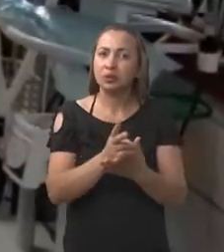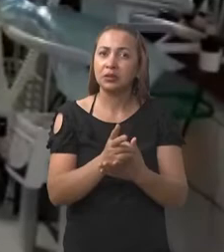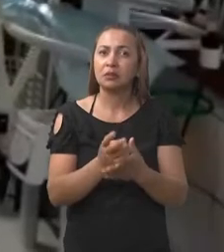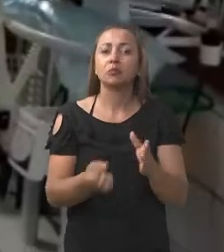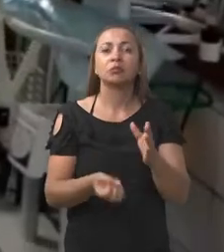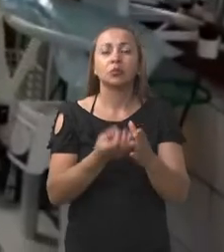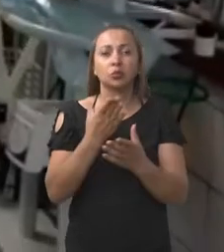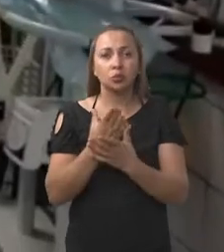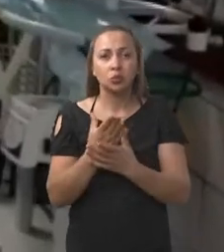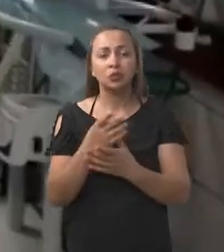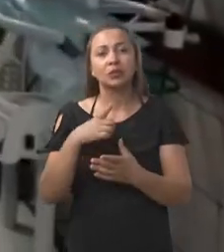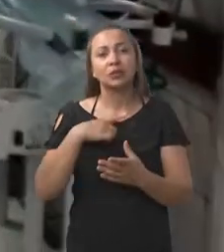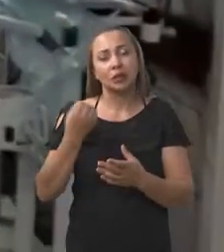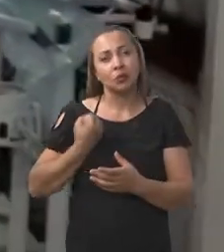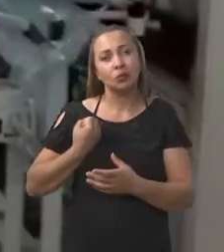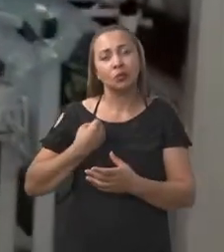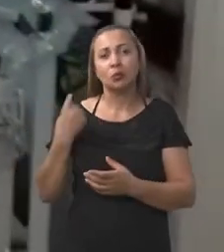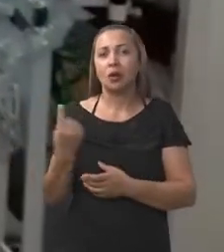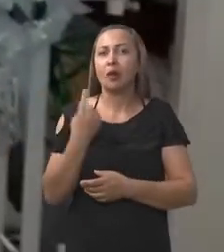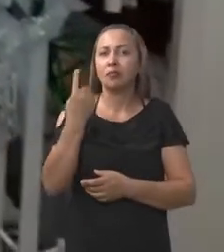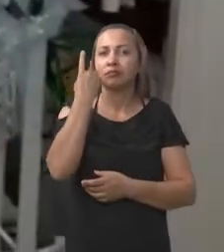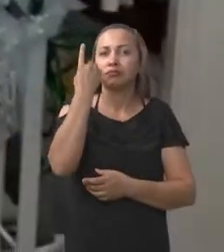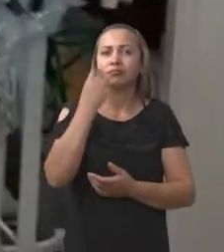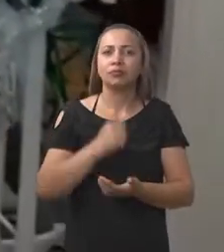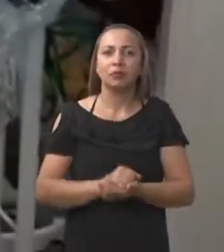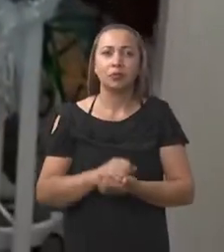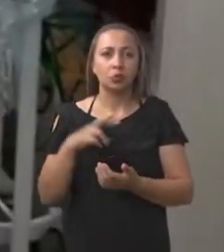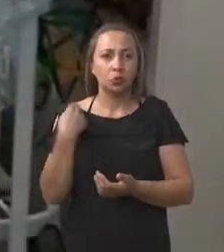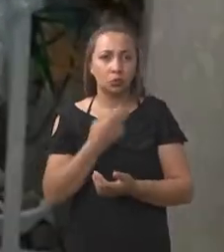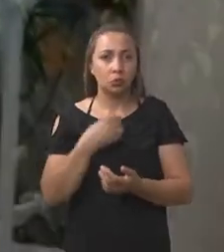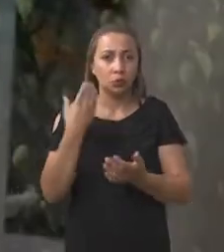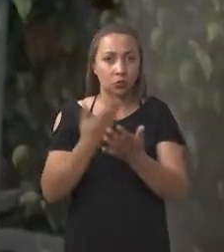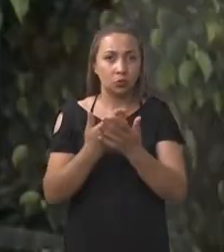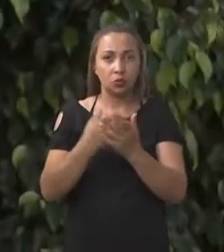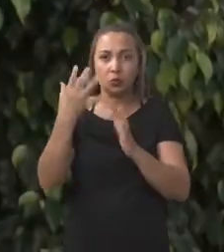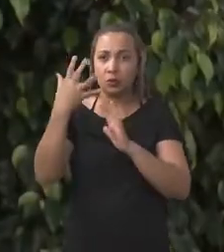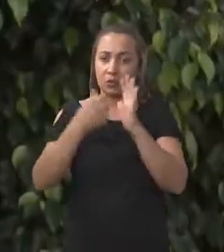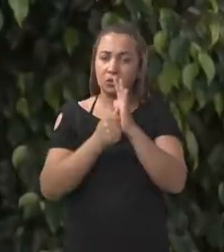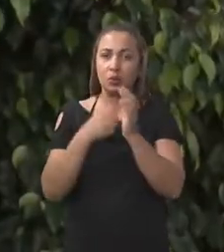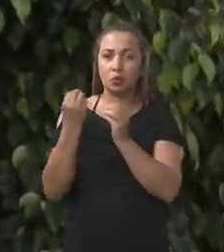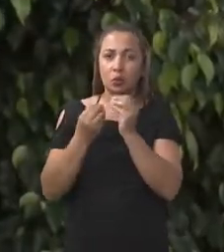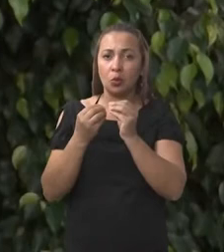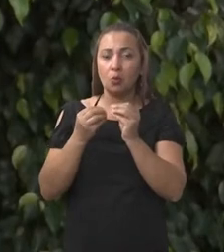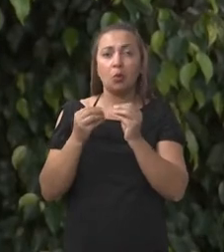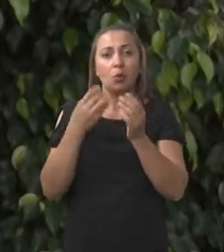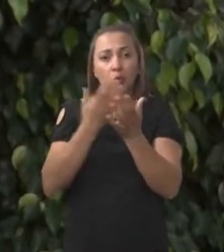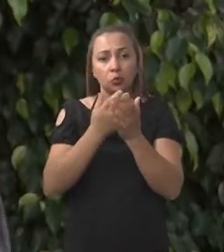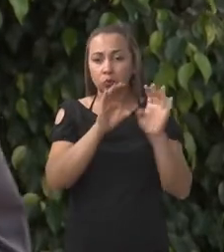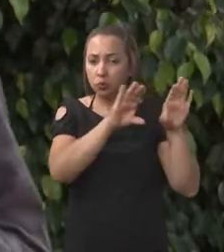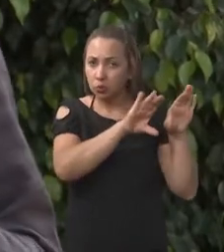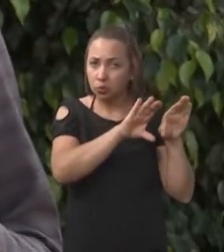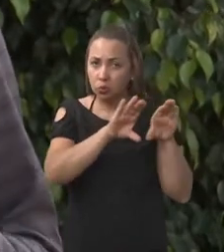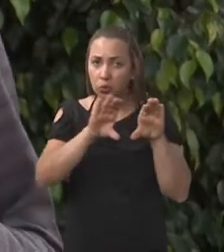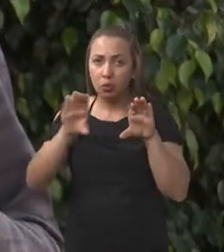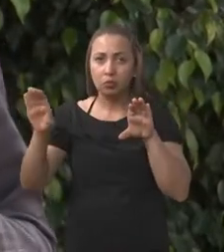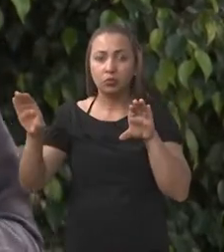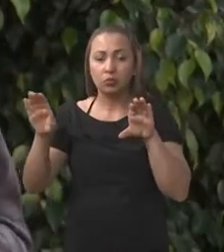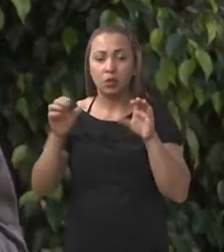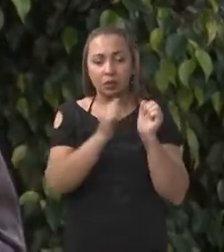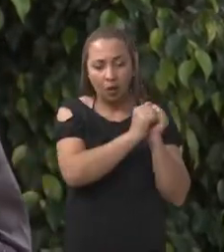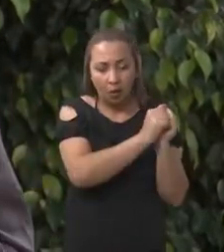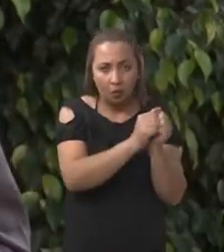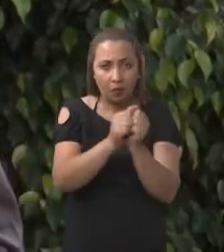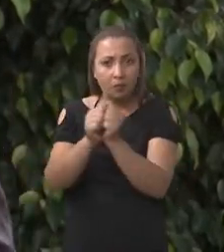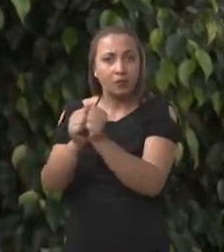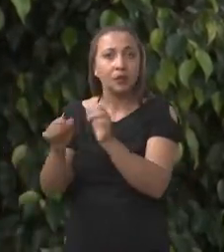que sempre aparece com prevalência elevada. Nosso estudo, ele caracteriza-se como um estudo longitudinal, com uma proposta de